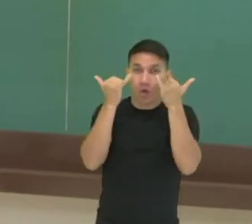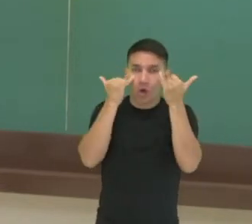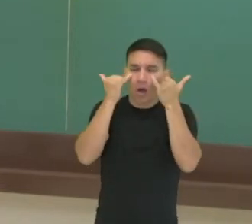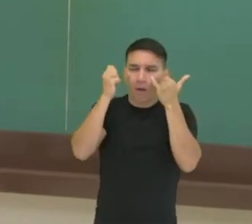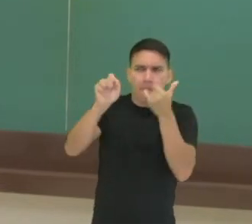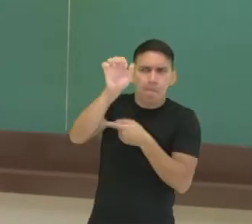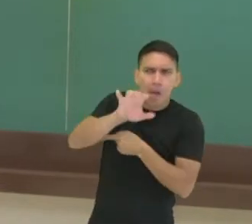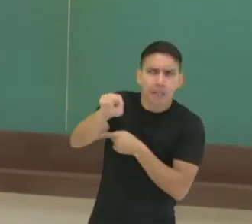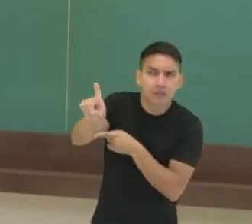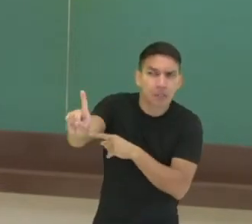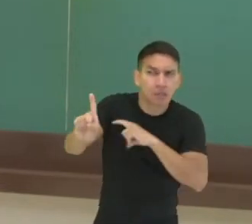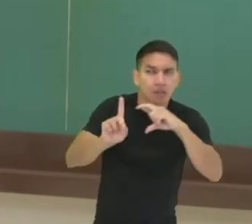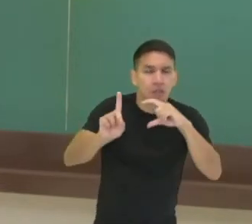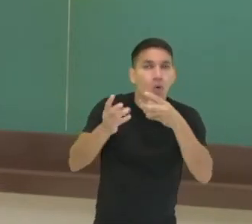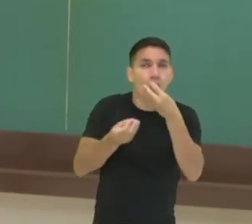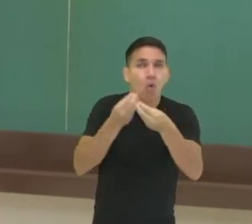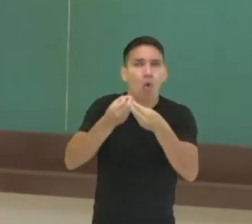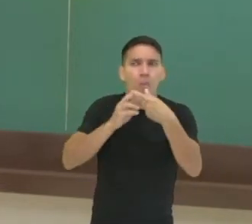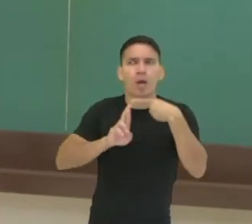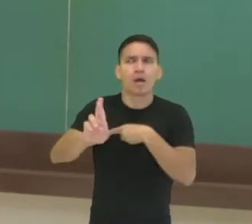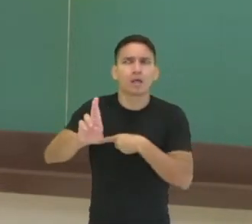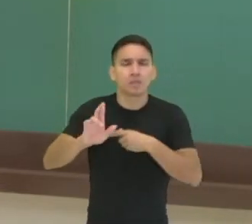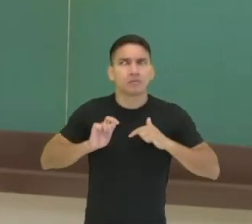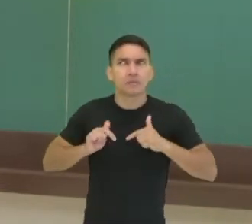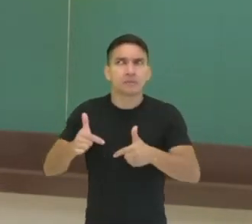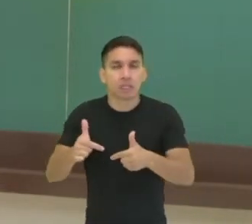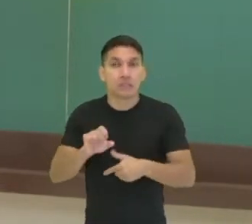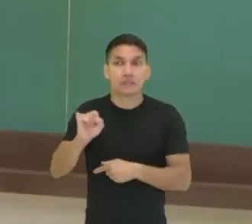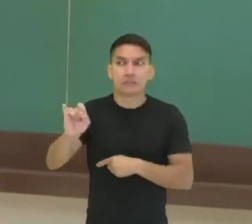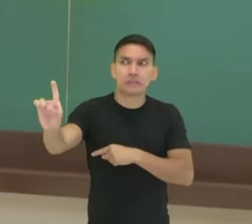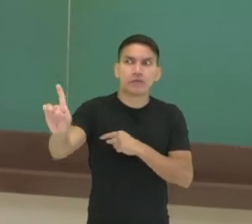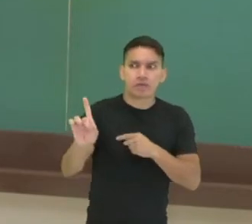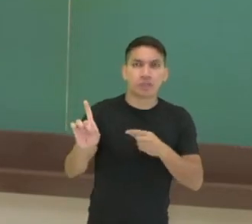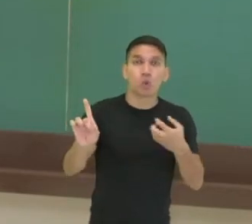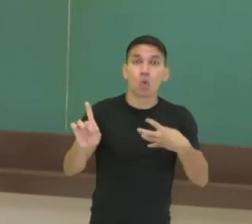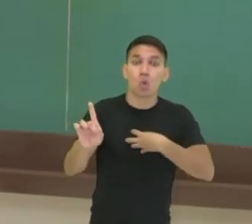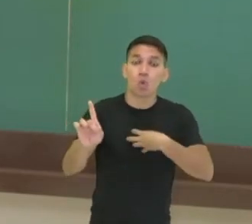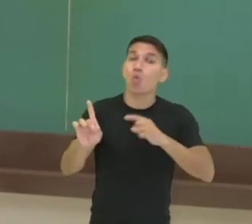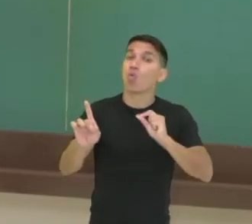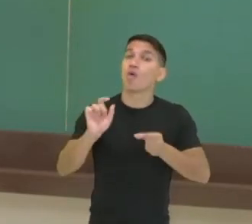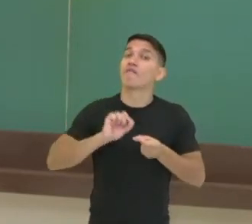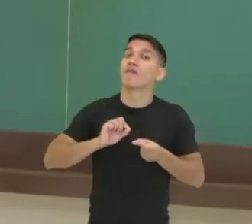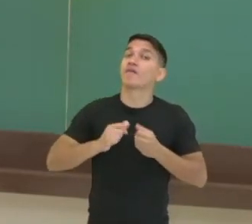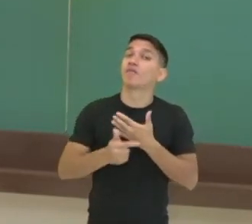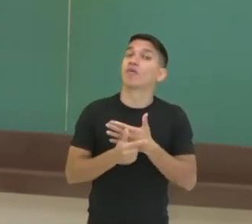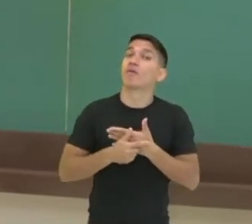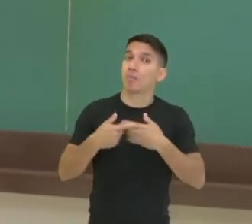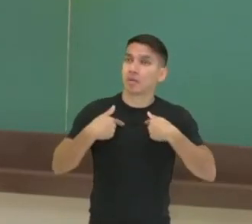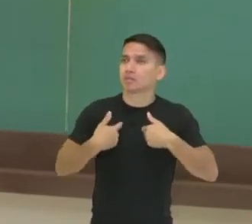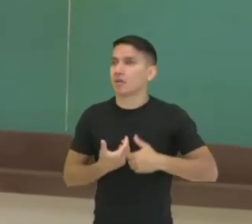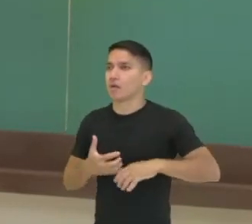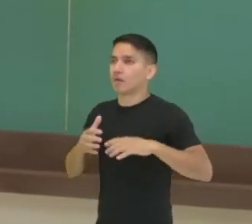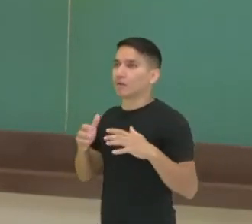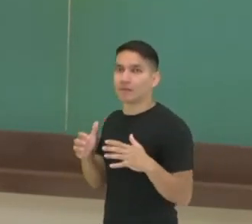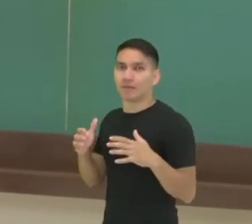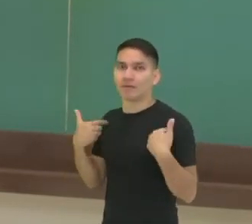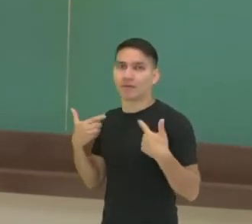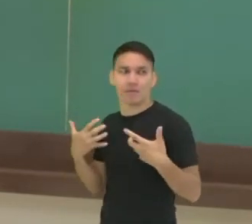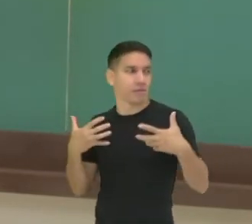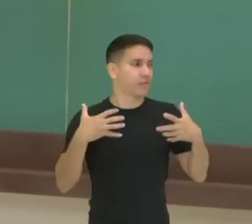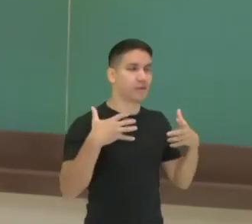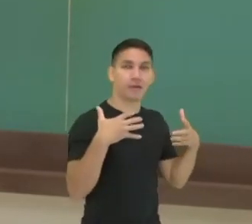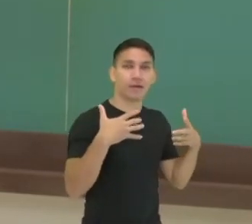e elaborar respostas. Se a bola está chegando, ele vai ter o papel de, opa, eu vou para a esquerda, eu vou